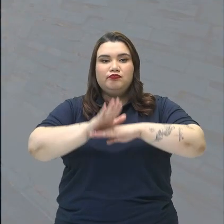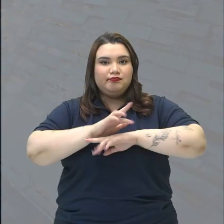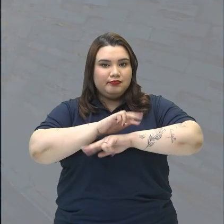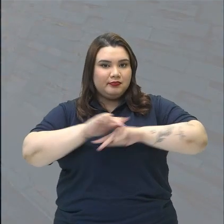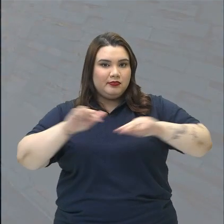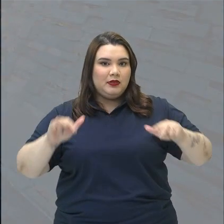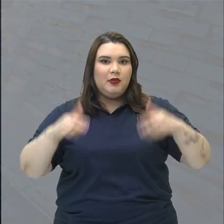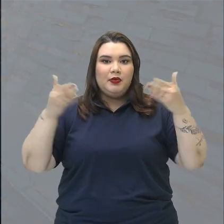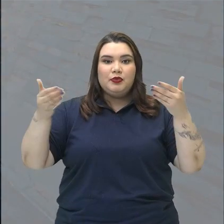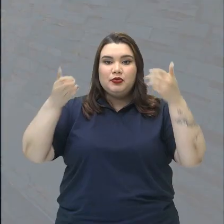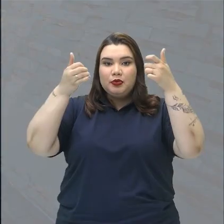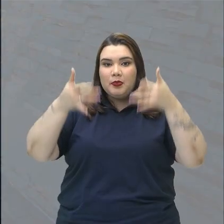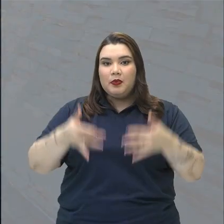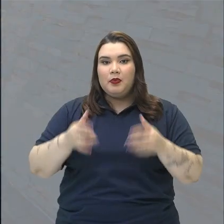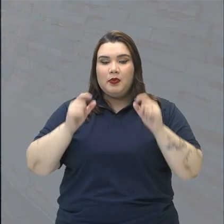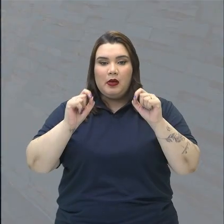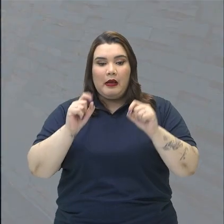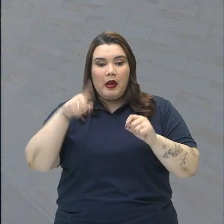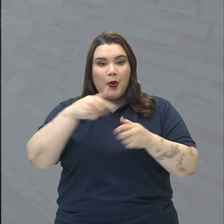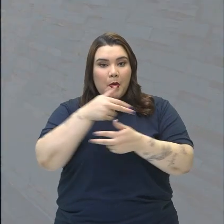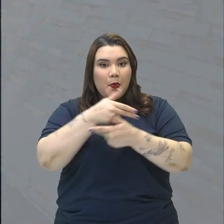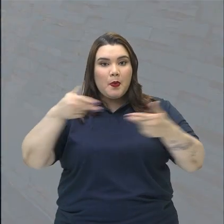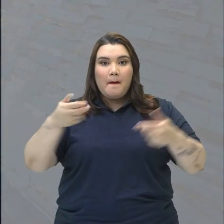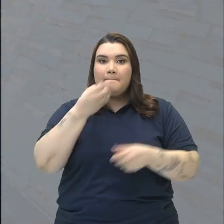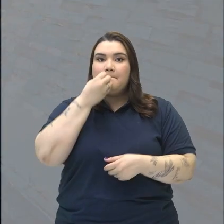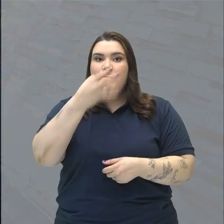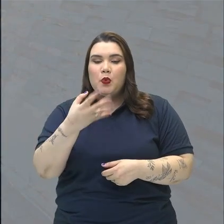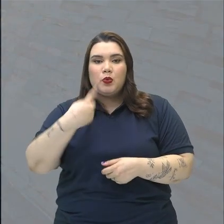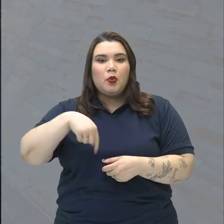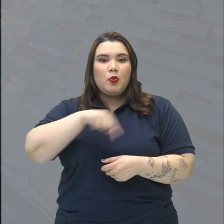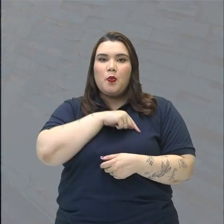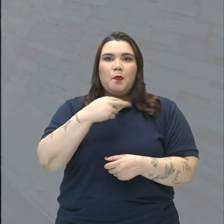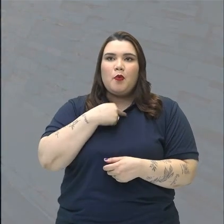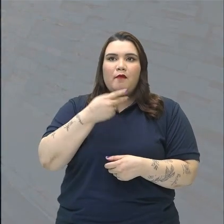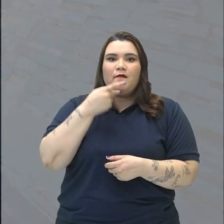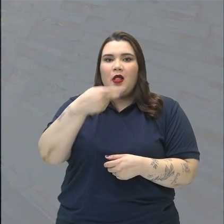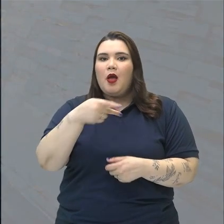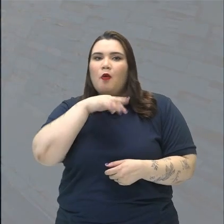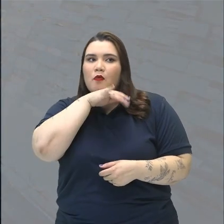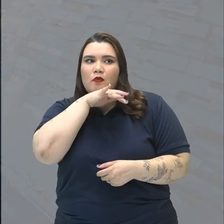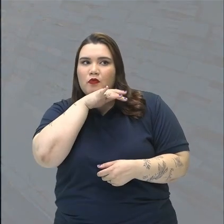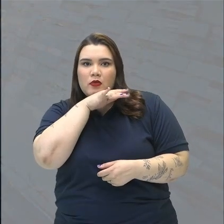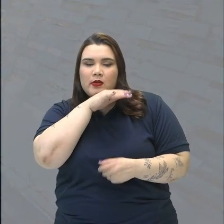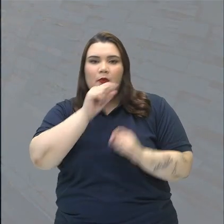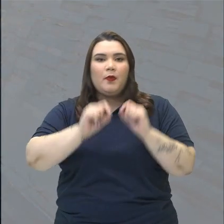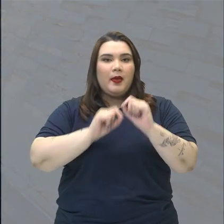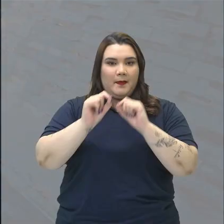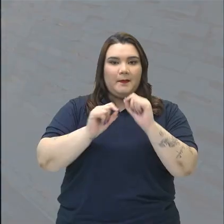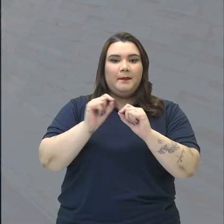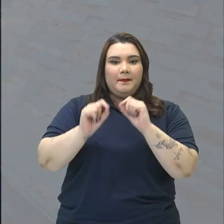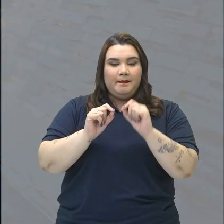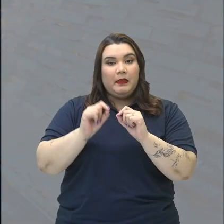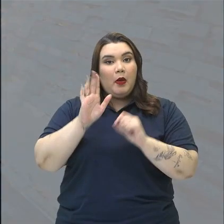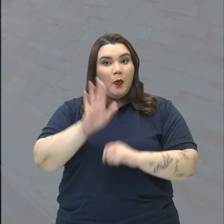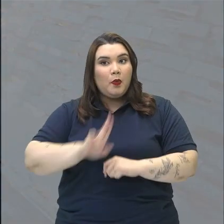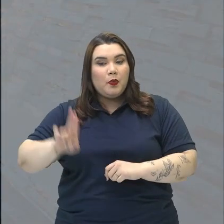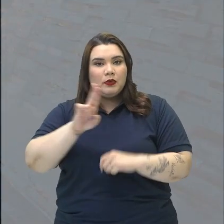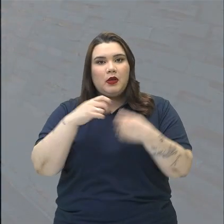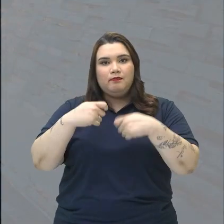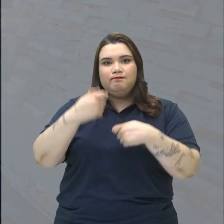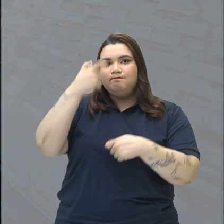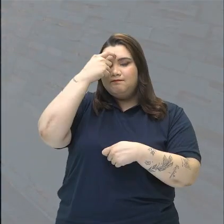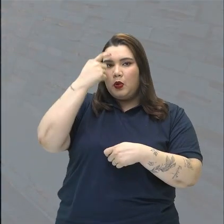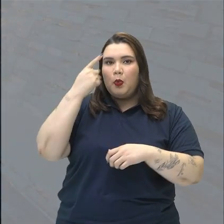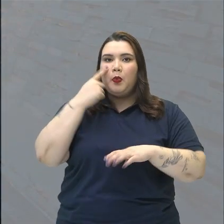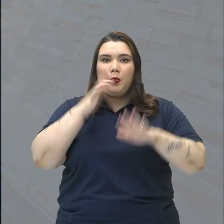o que eu digo, é algo bom. Não podemos dizer que é algo ruim, é algo bom, desde que seja usado com